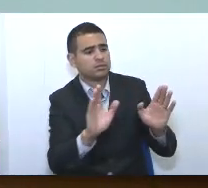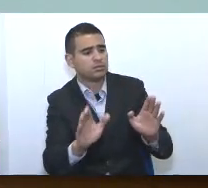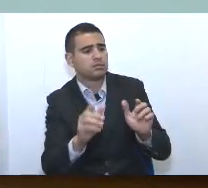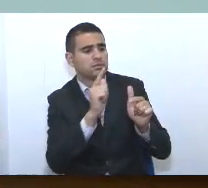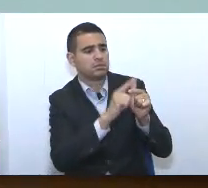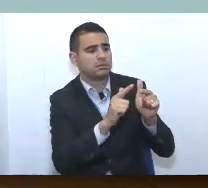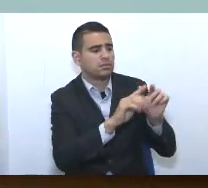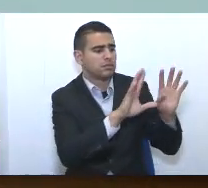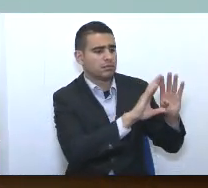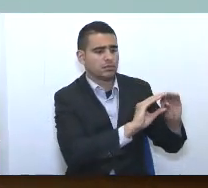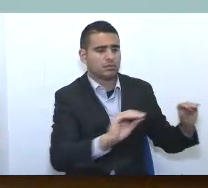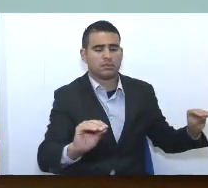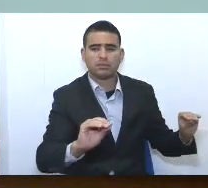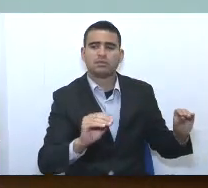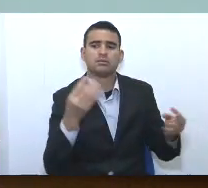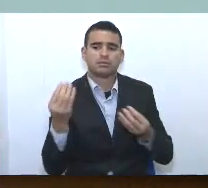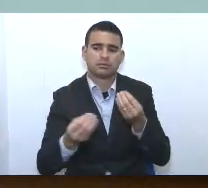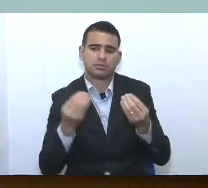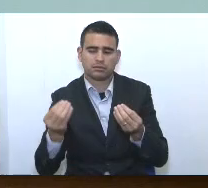esta solicitação,